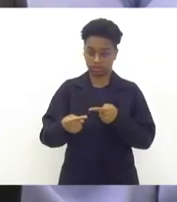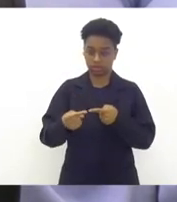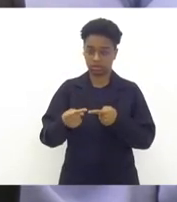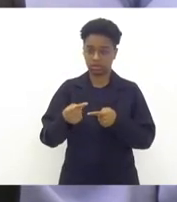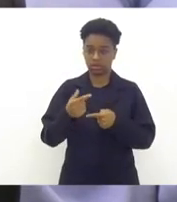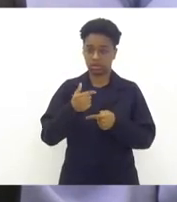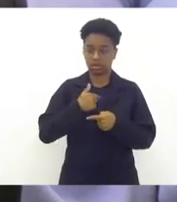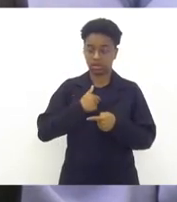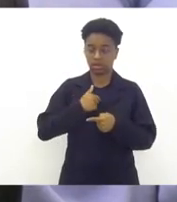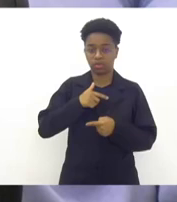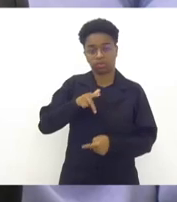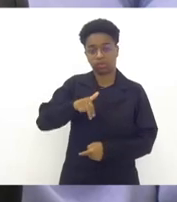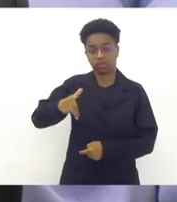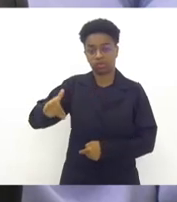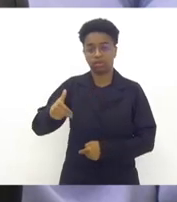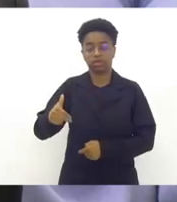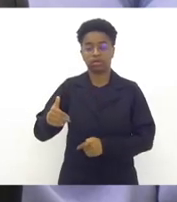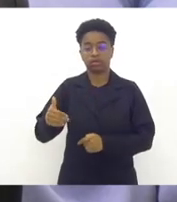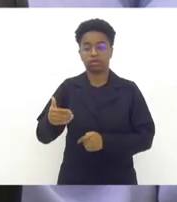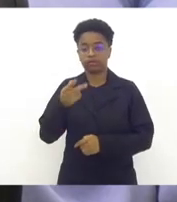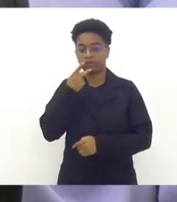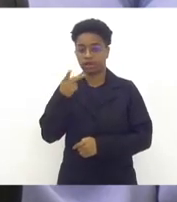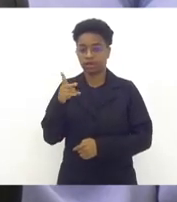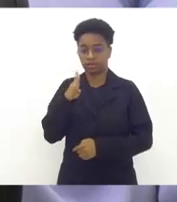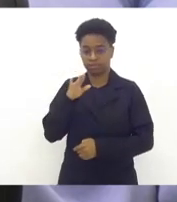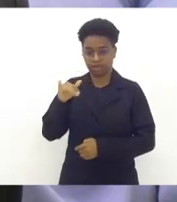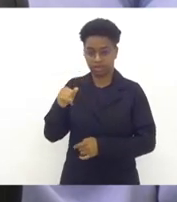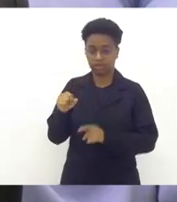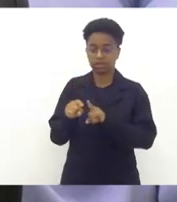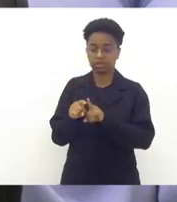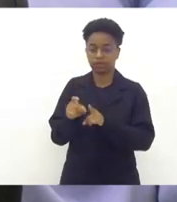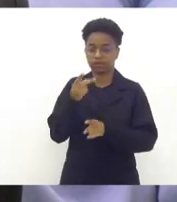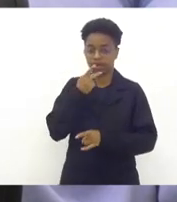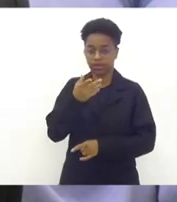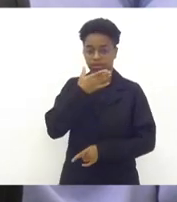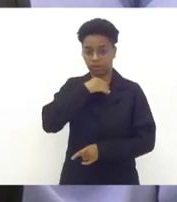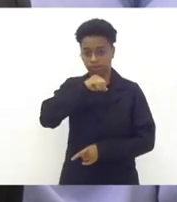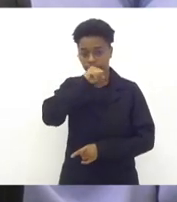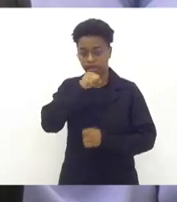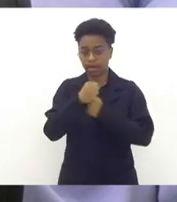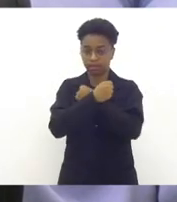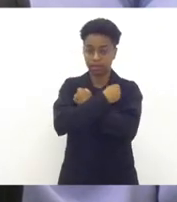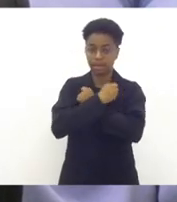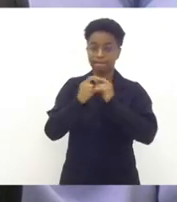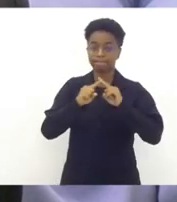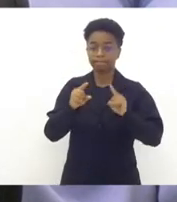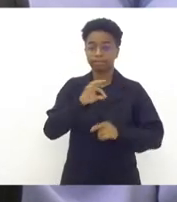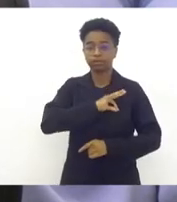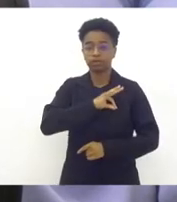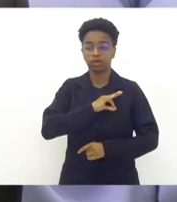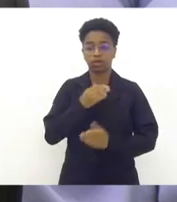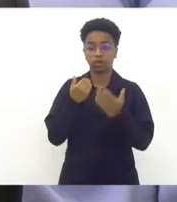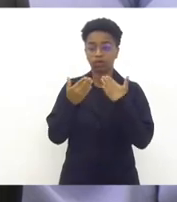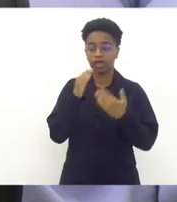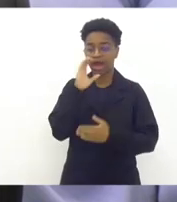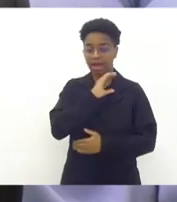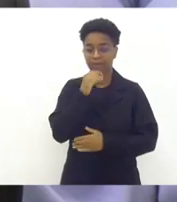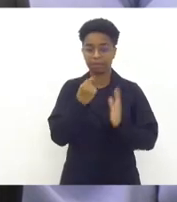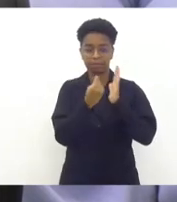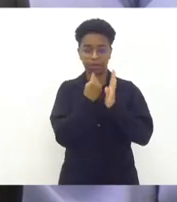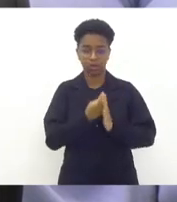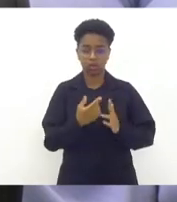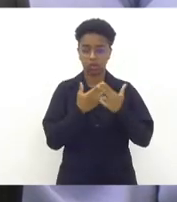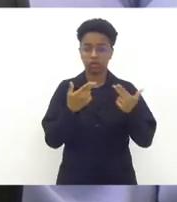com a Bia e com o meu pai, dar um abraço neles. E esse policial ele conversou comigo muito rápido, fez umas perguntas, se eu